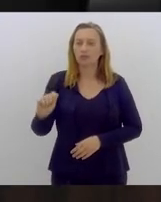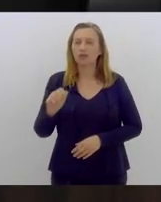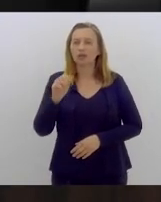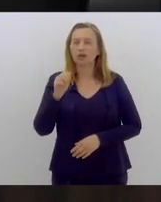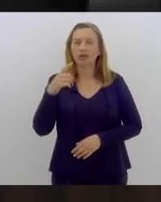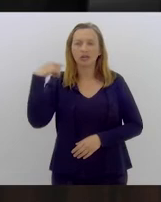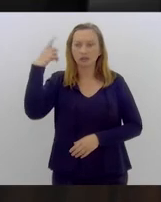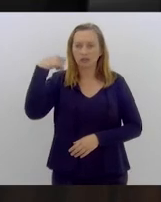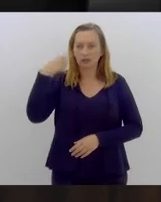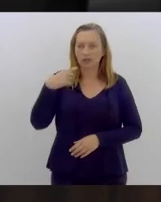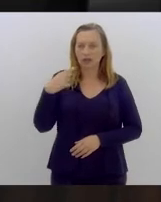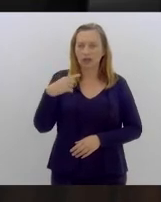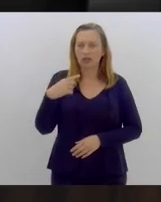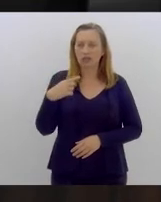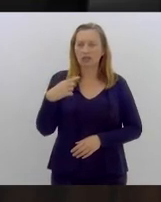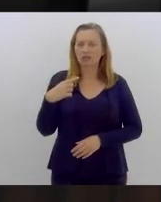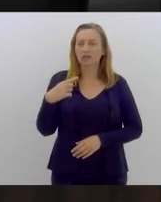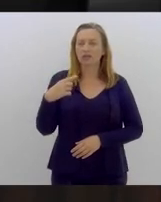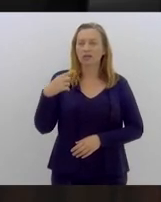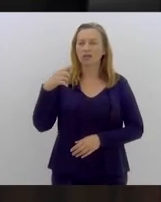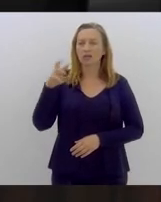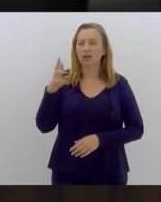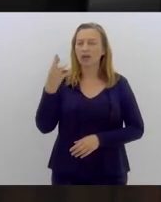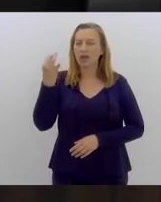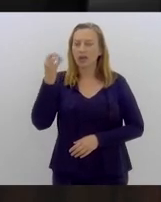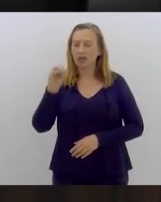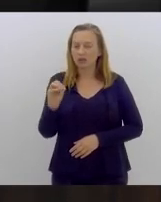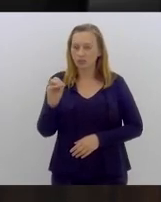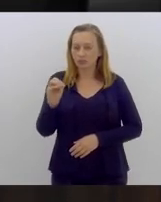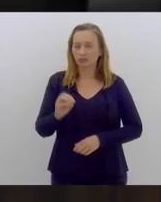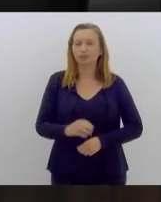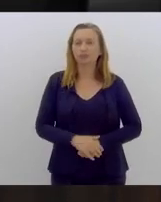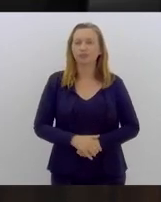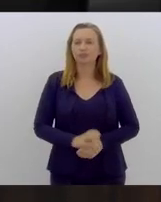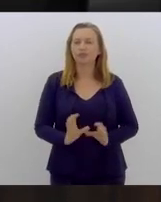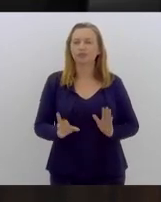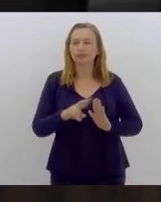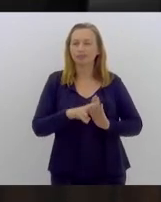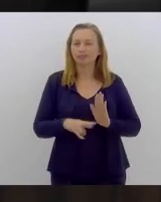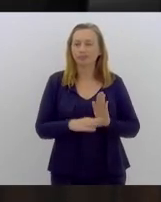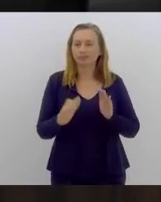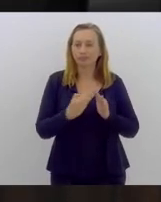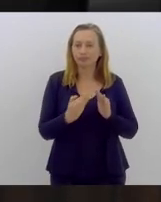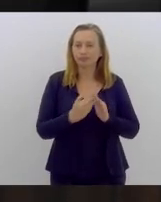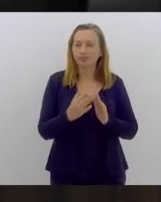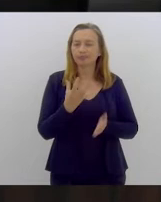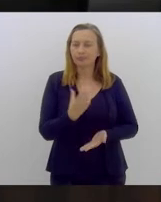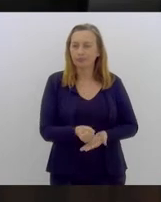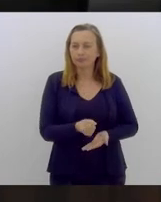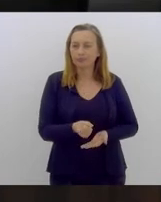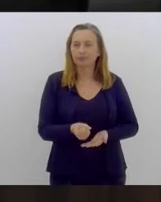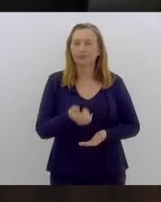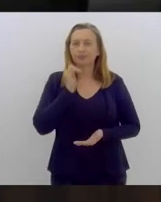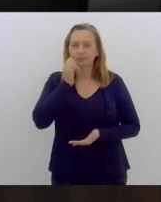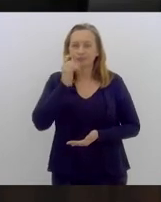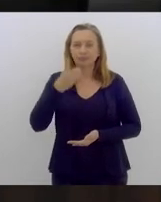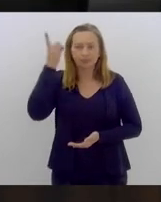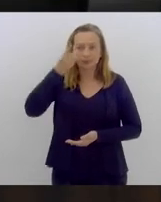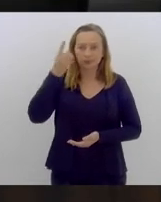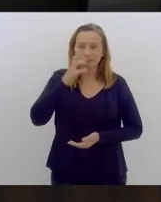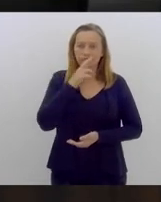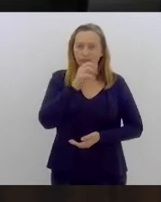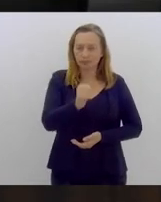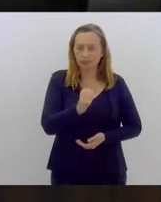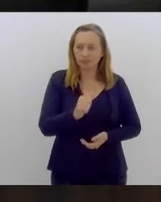advogado, empresário e excelentíssimo senhor Ricardo Chartini. Parecido à Comissão de Normas Internas e Proposições Externas, favorável ao relator deputado Rodrigo